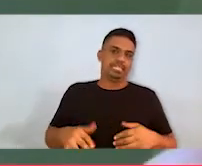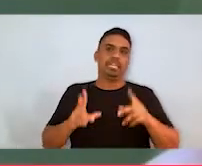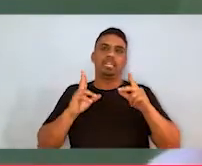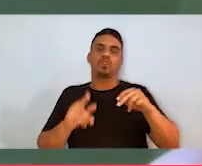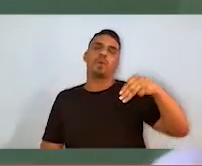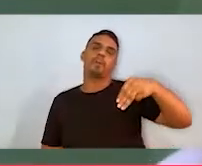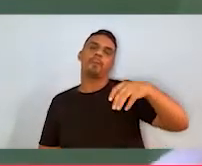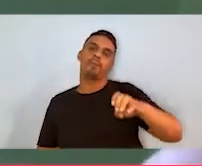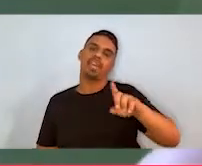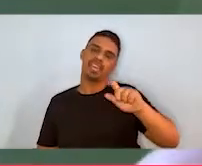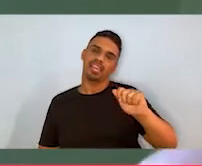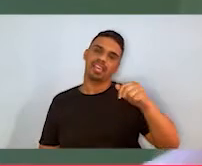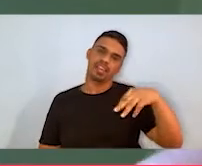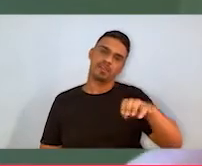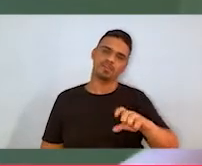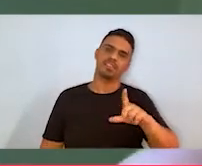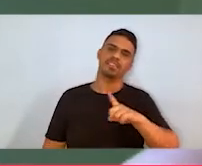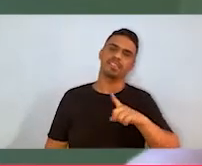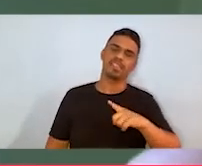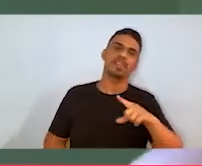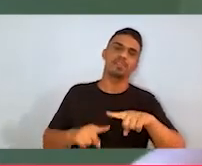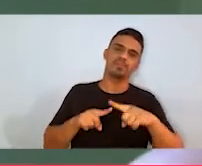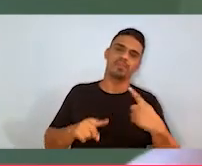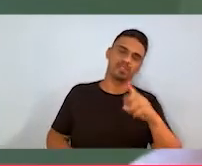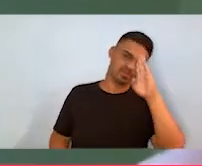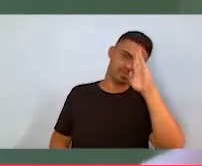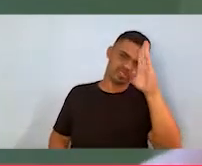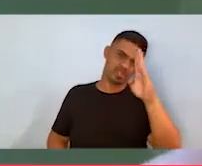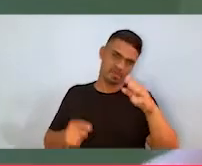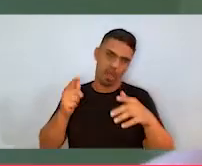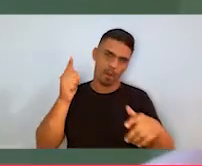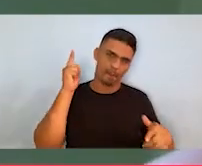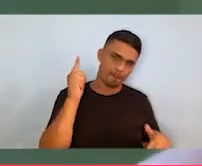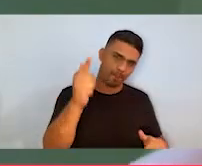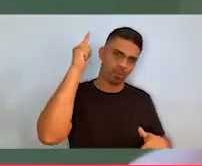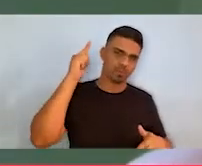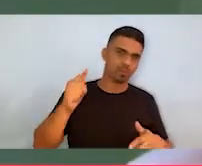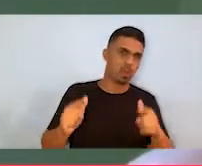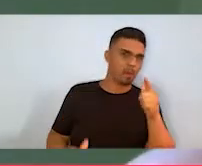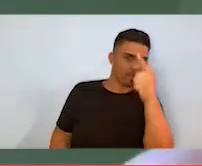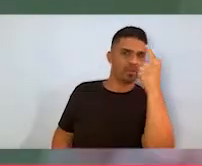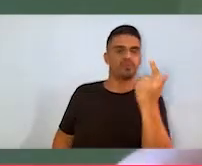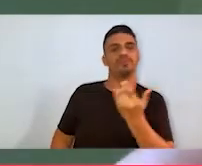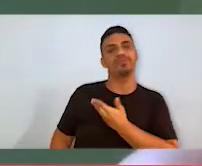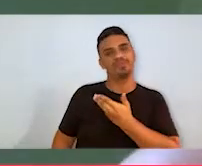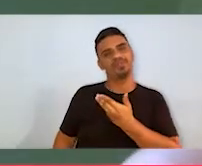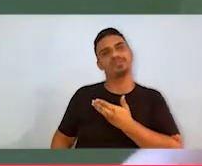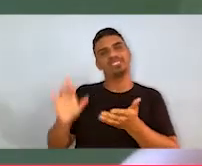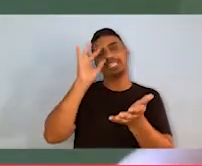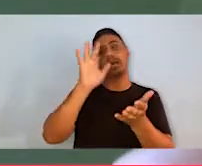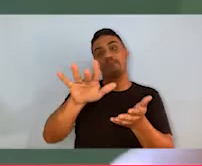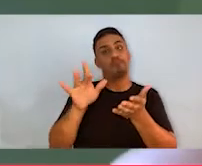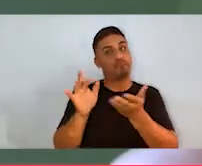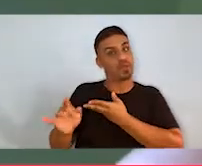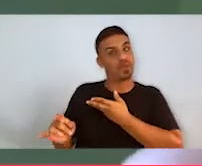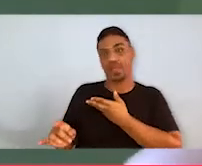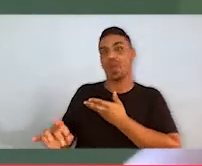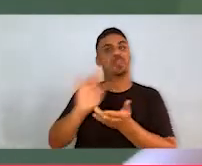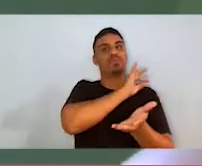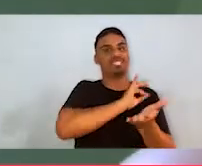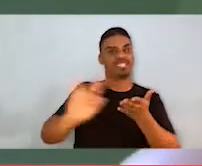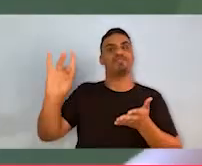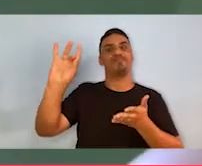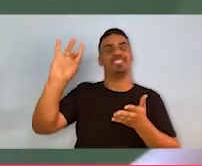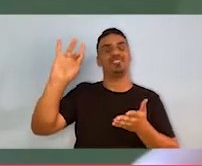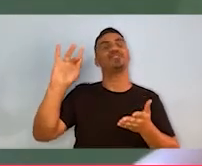Man, que até tem os espinhos, tem a armadilha, mas o principal é você atirar nos inimigos. Então, essas coisas que você tem que ter muita agilidade, muito reflexo,